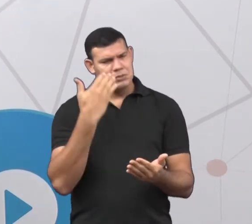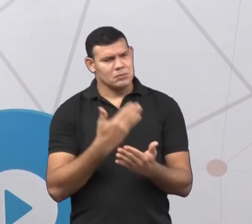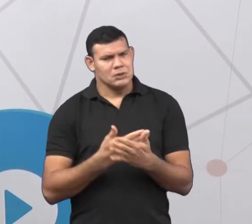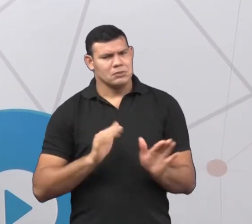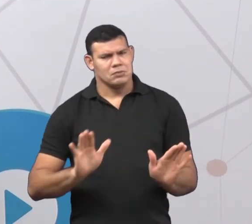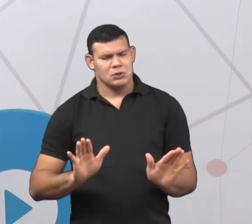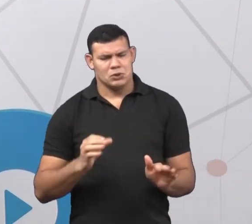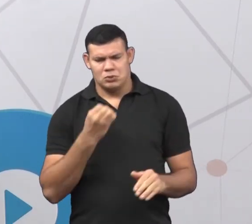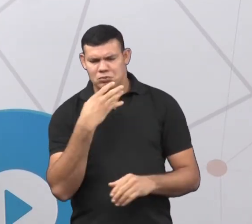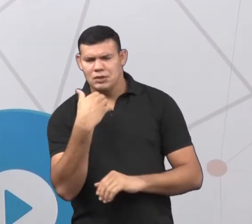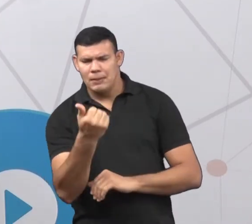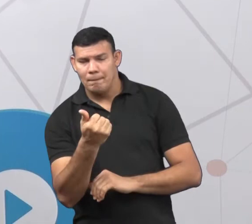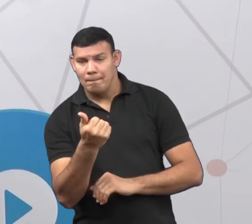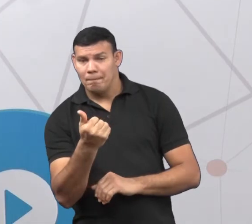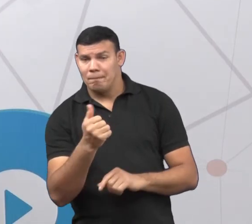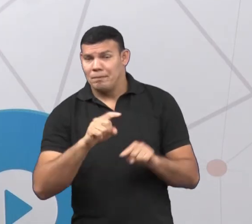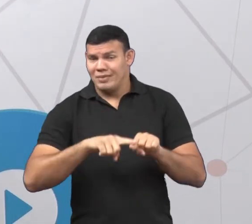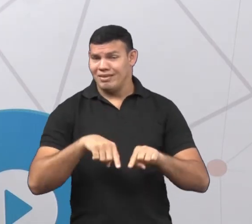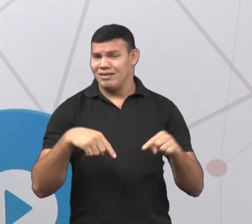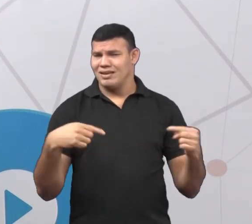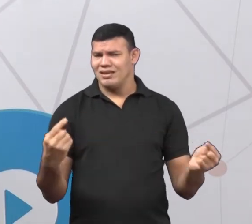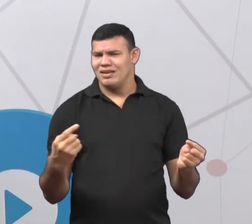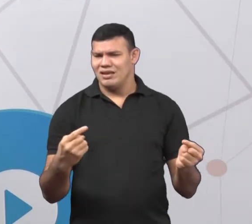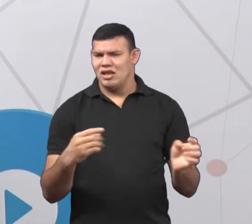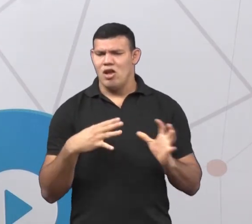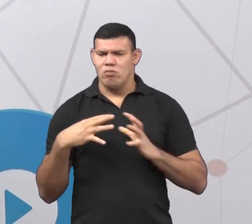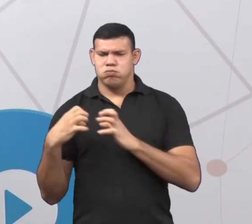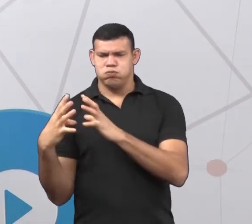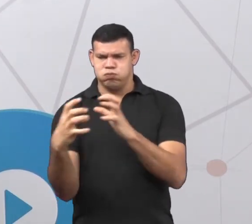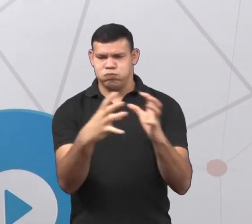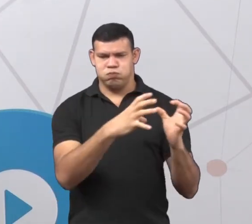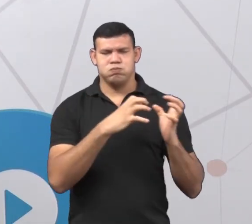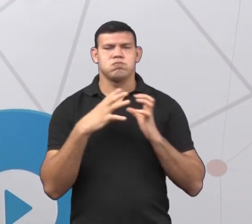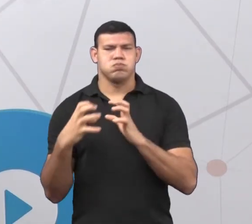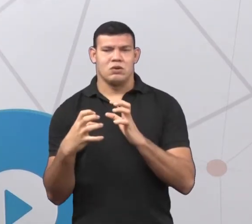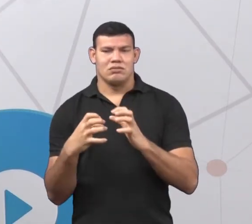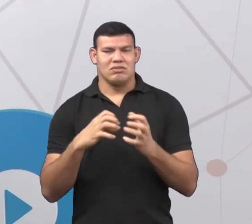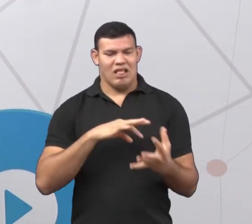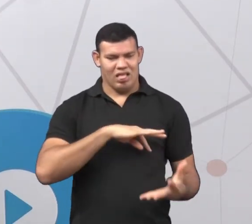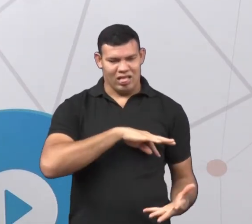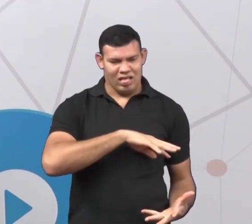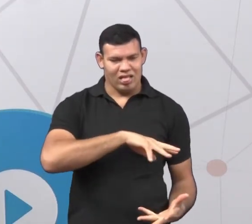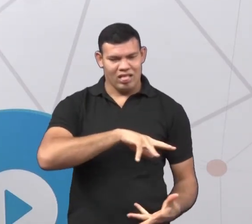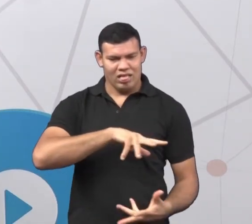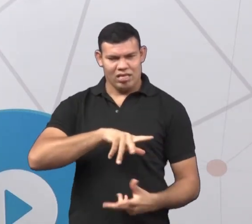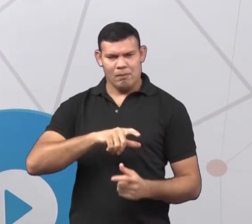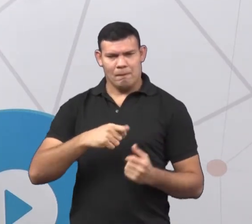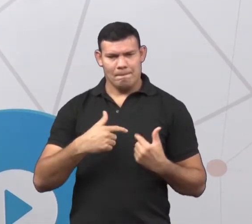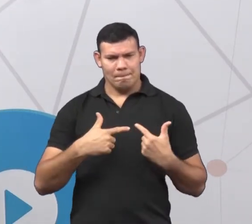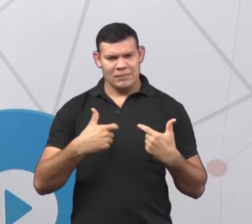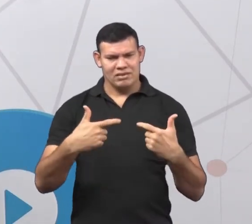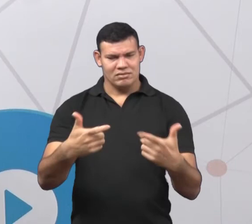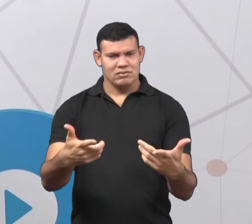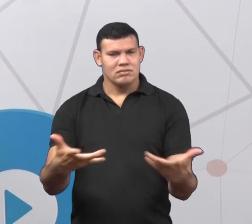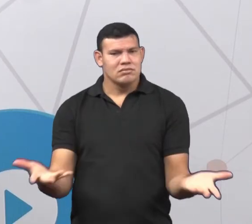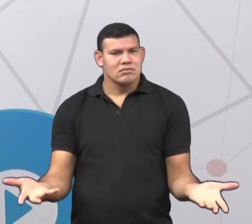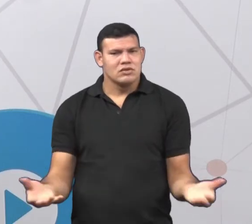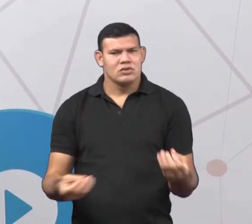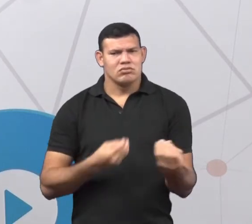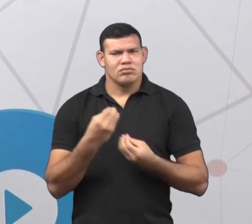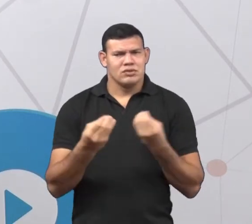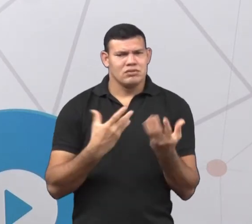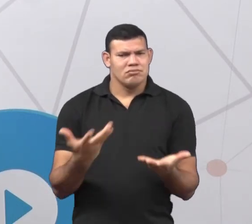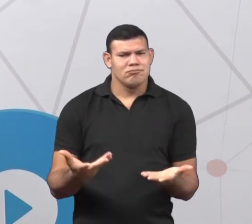dela. Creio que não dá para seguir em guerra. É outra opinião dela. Certo, pessoal? Então vejam como aparece